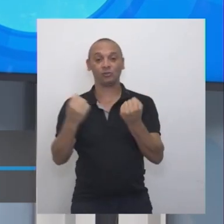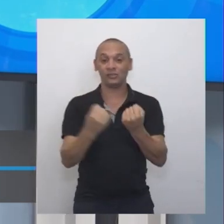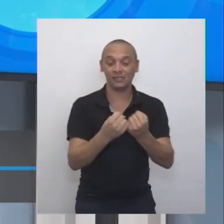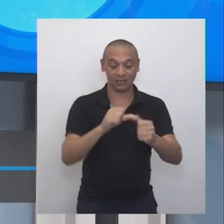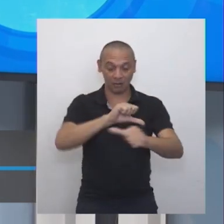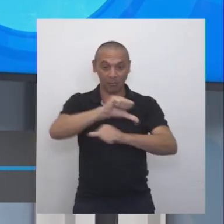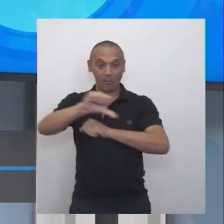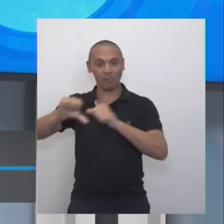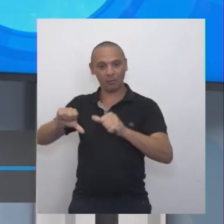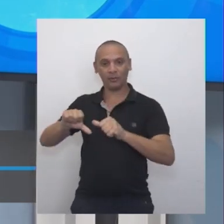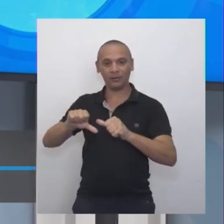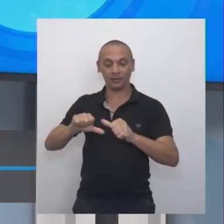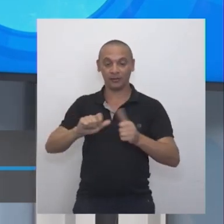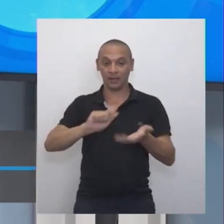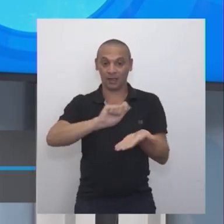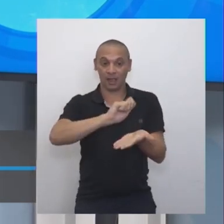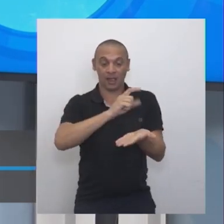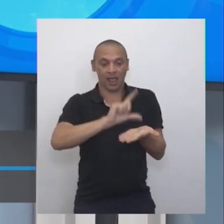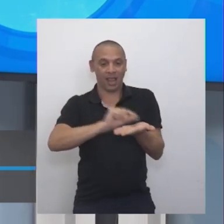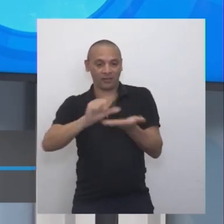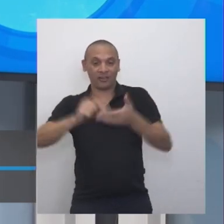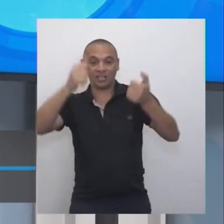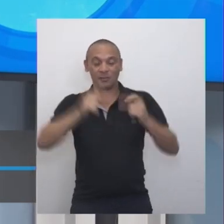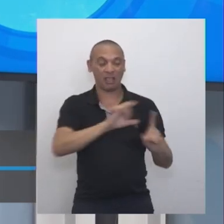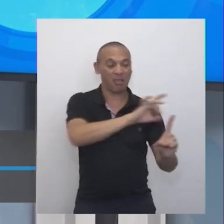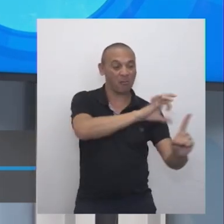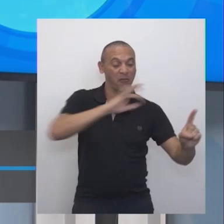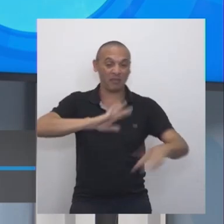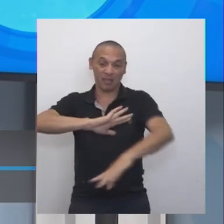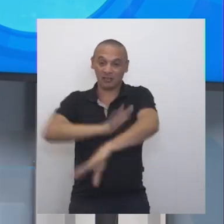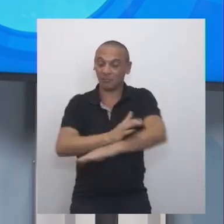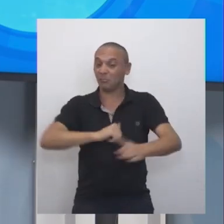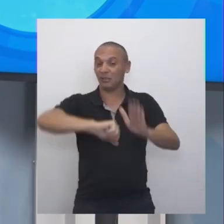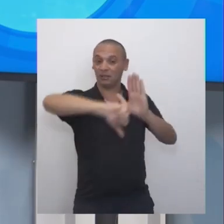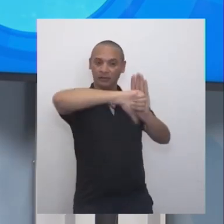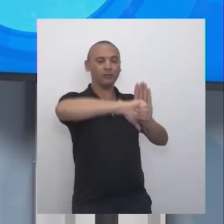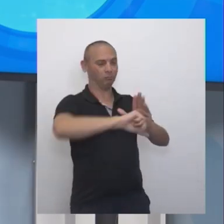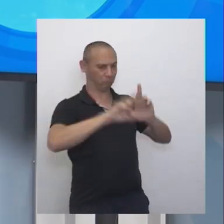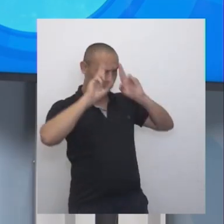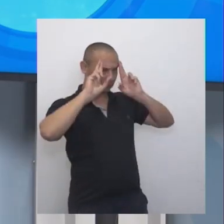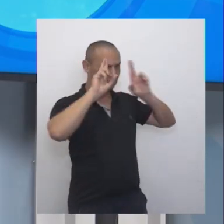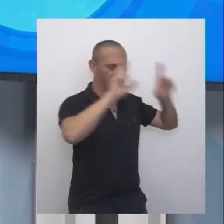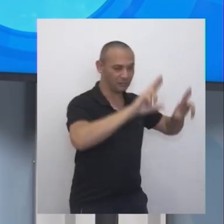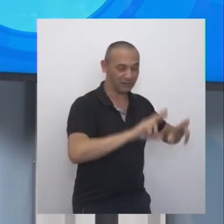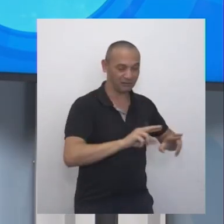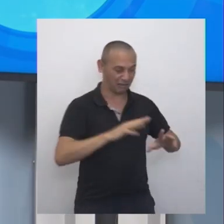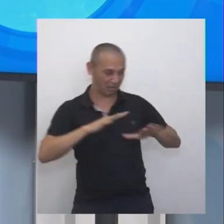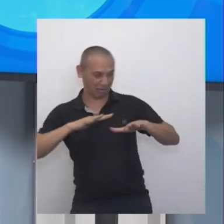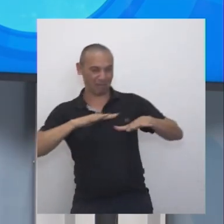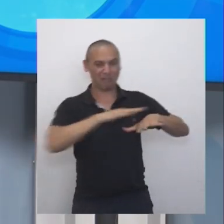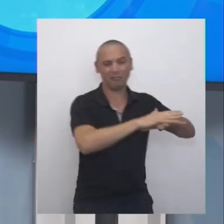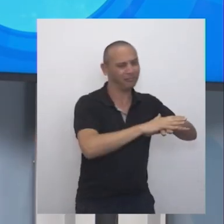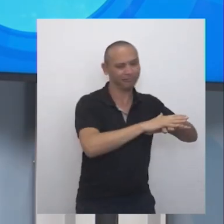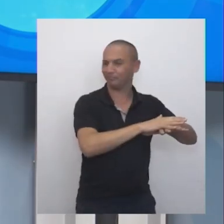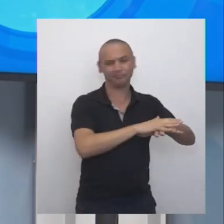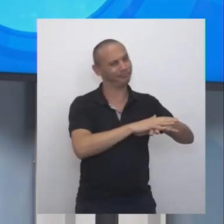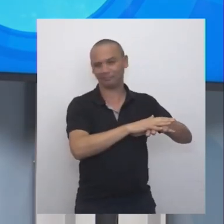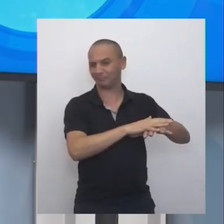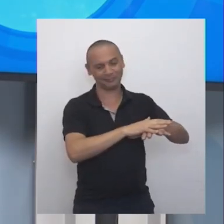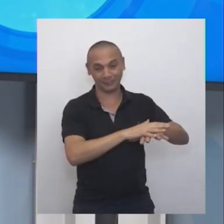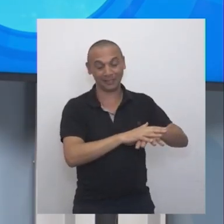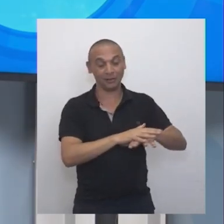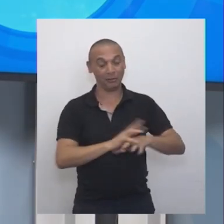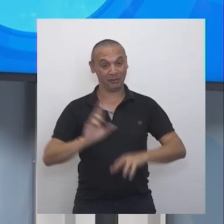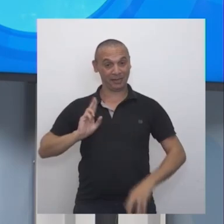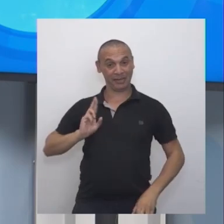de mudança. Em seu artigo, homofobia, racismo é crime, comece a respeitar. Se sua fala é ofensiva, não é engraçada. Começando